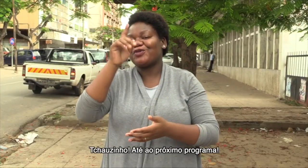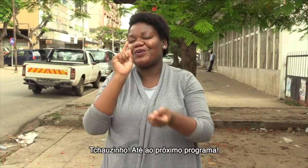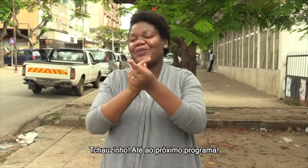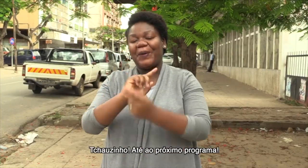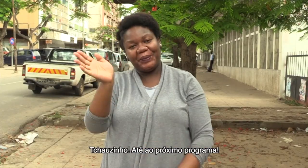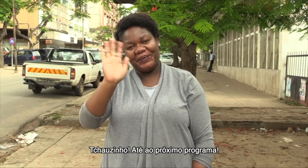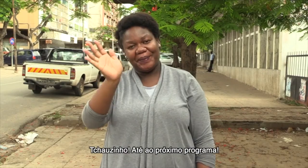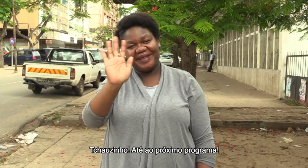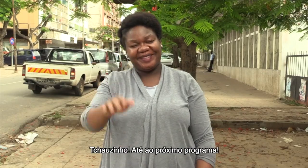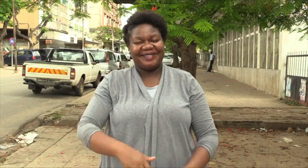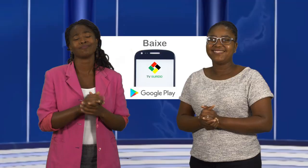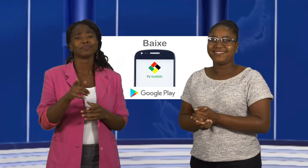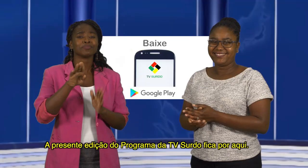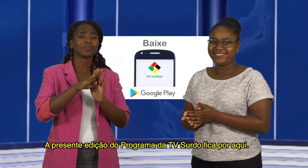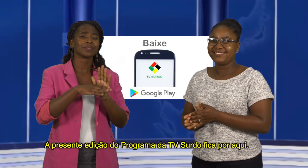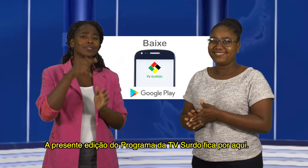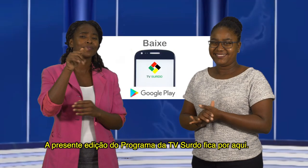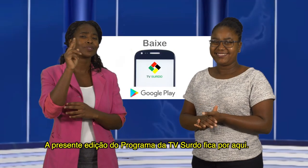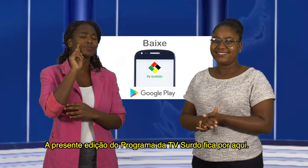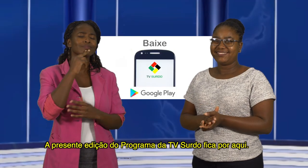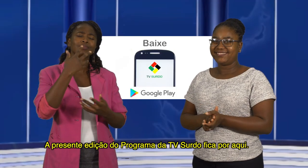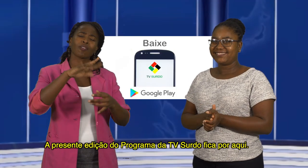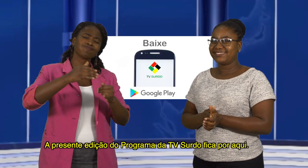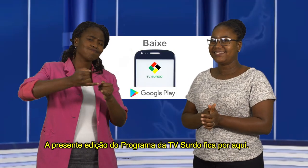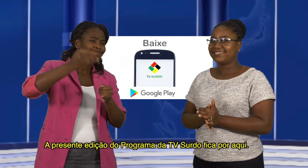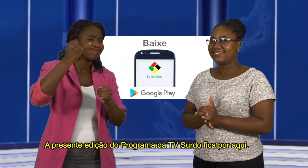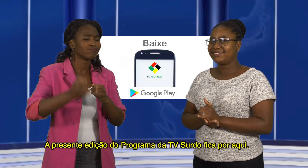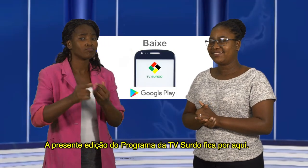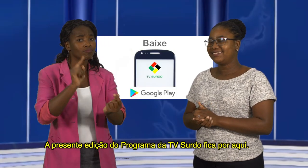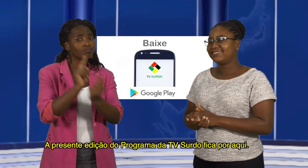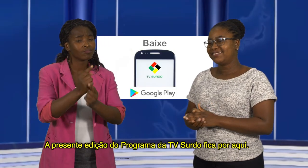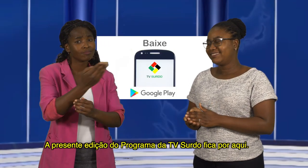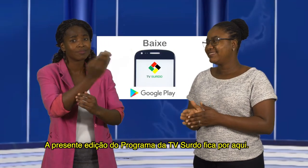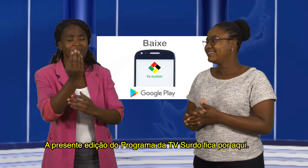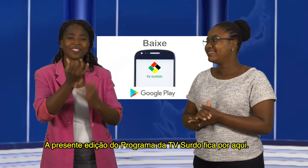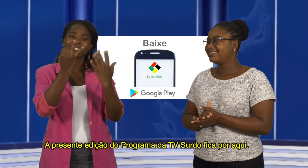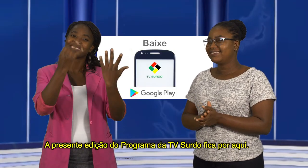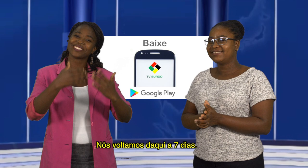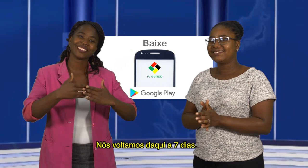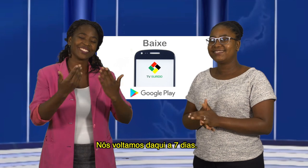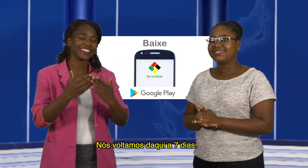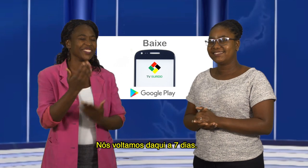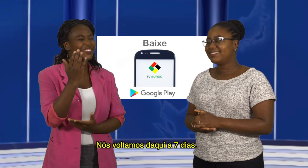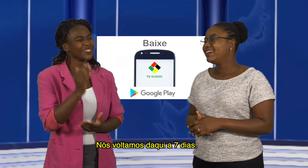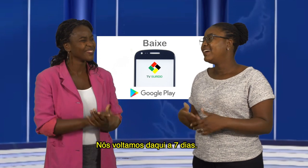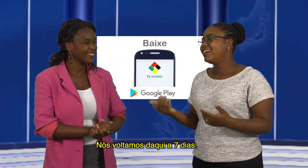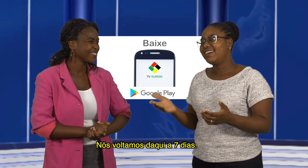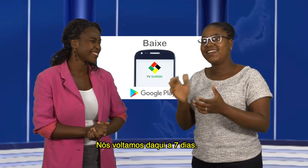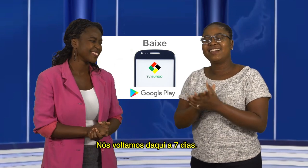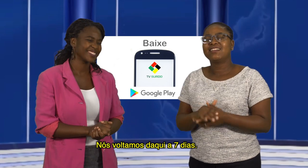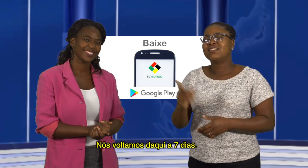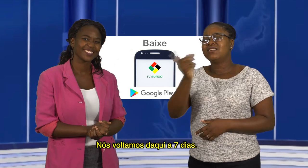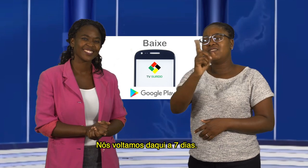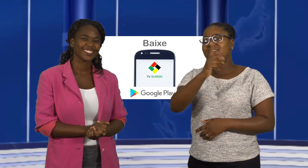Tchauzinho. Até ao próximo programa. A presente edição do programa da TV Surdo fica por aqui. Nós voltamos daqui